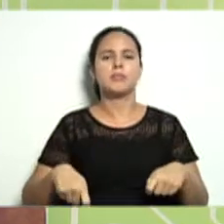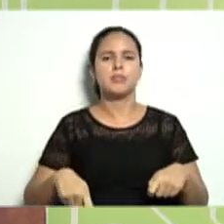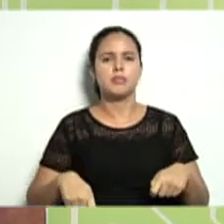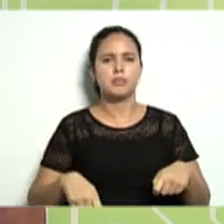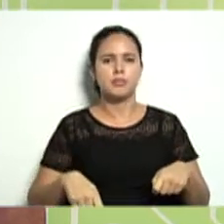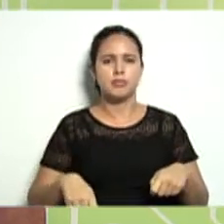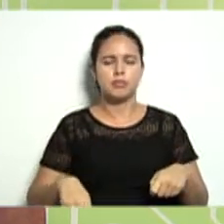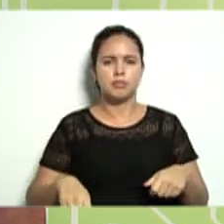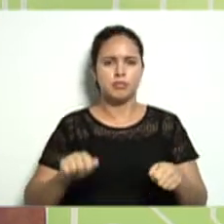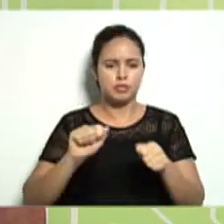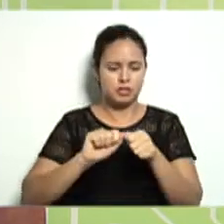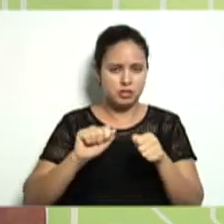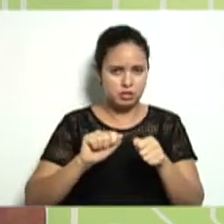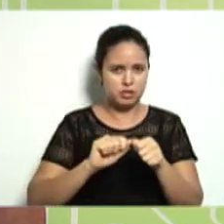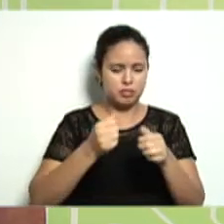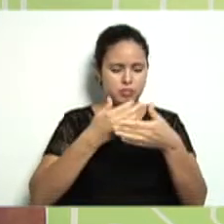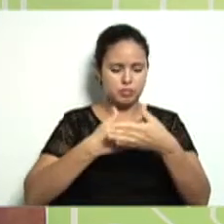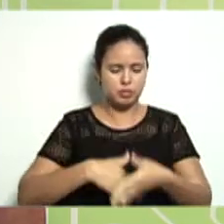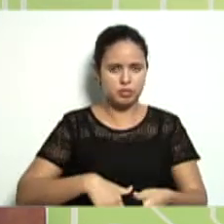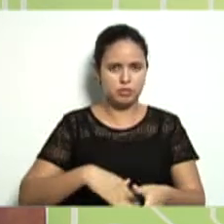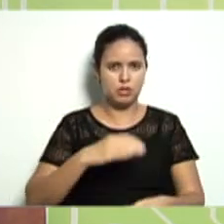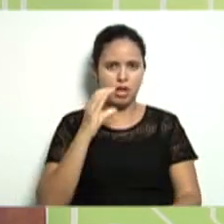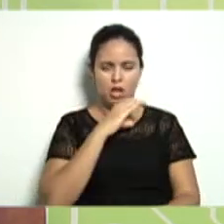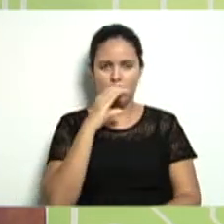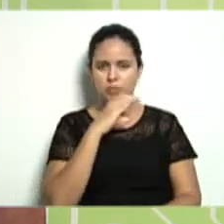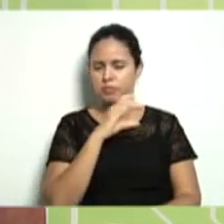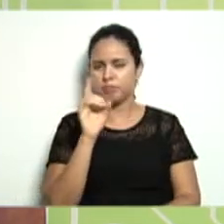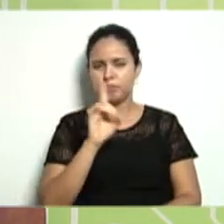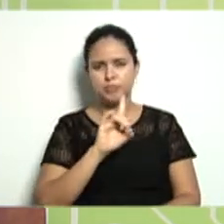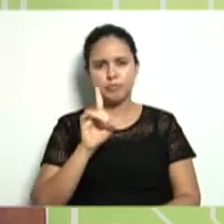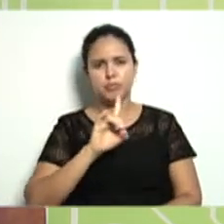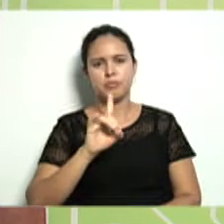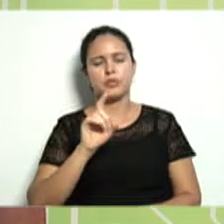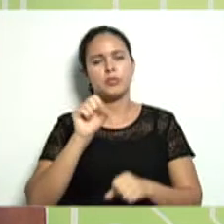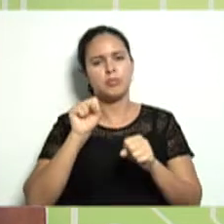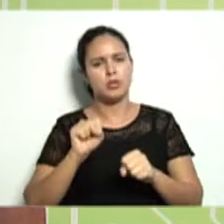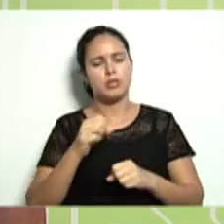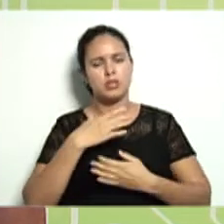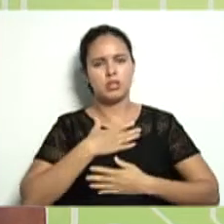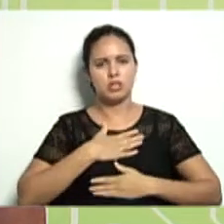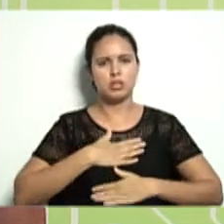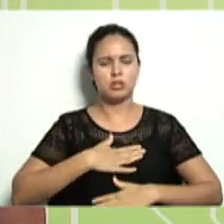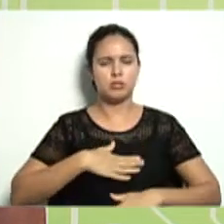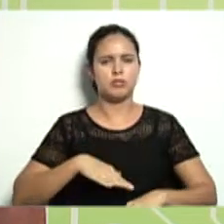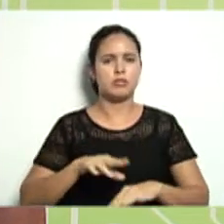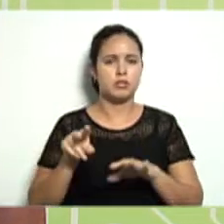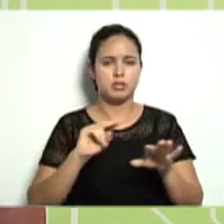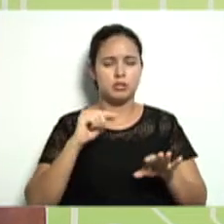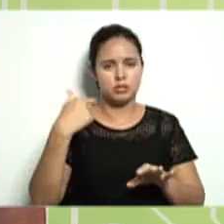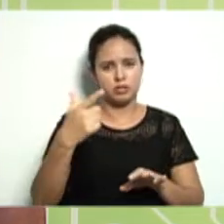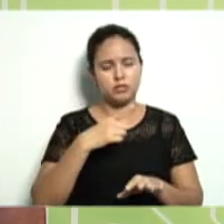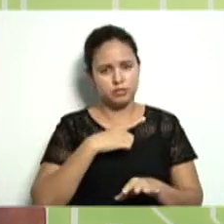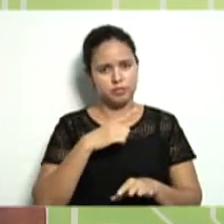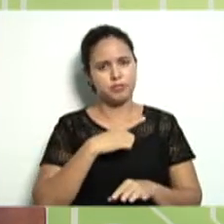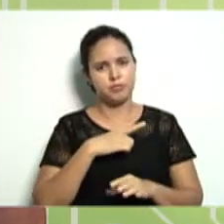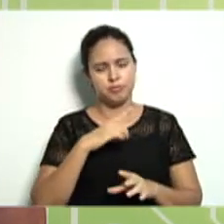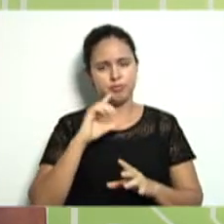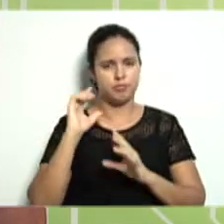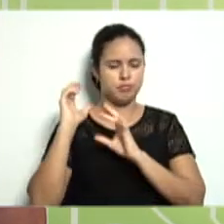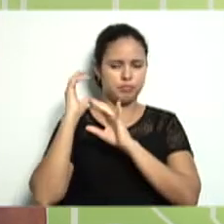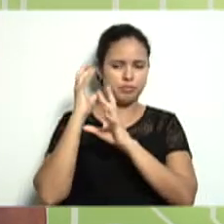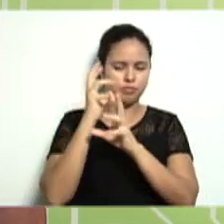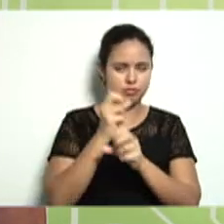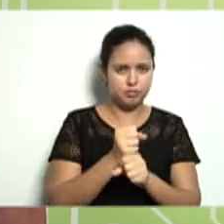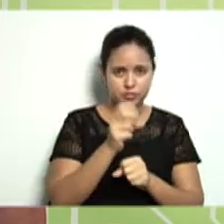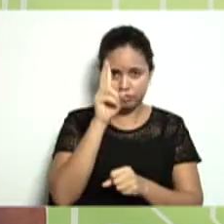a avaliação sem pressa. Nós vamos ter a nossa revisão, nós vamos trabalhar, mas não venham só